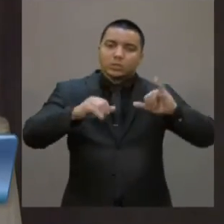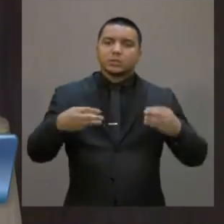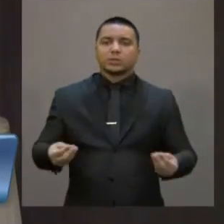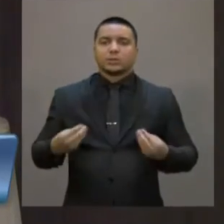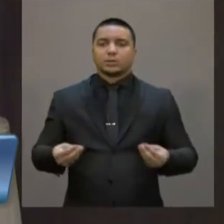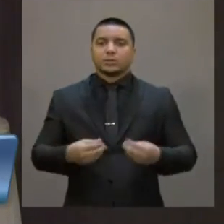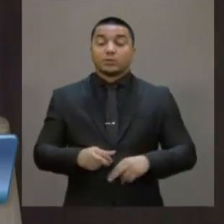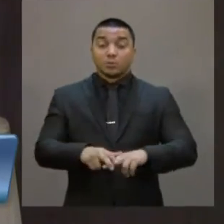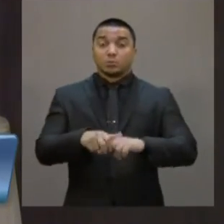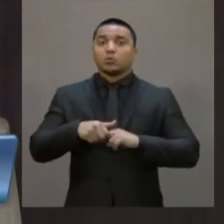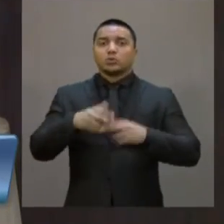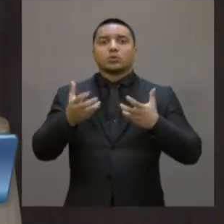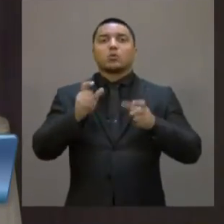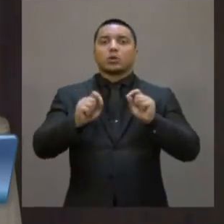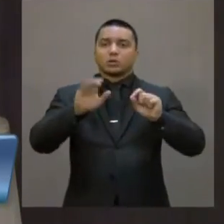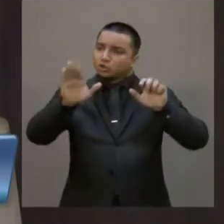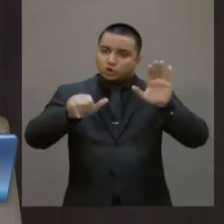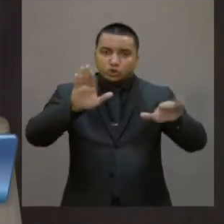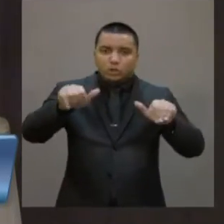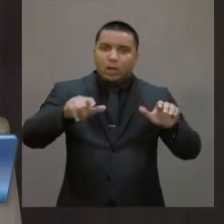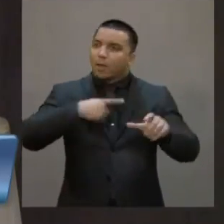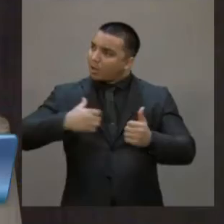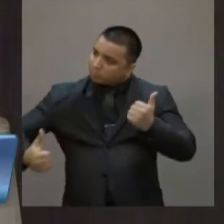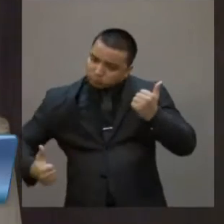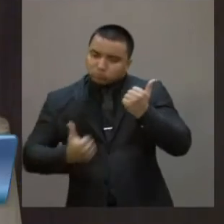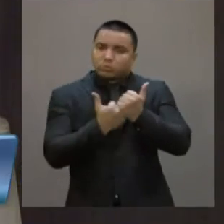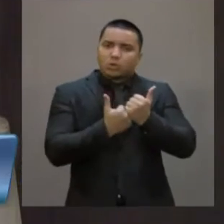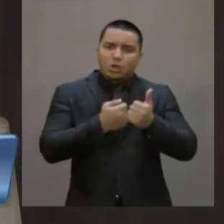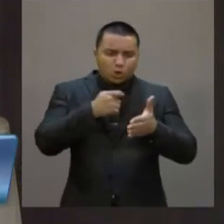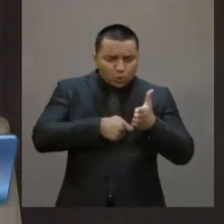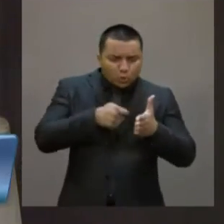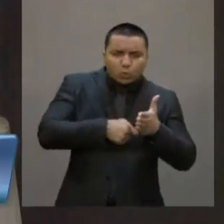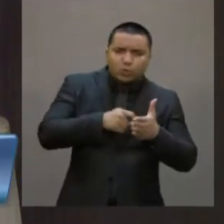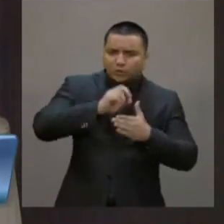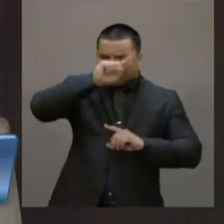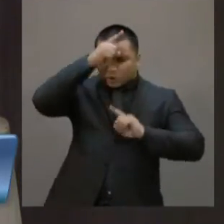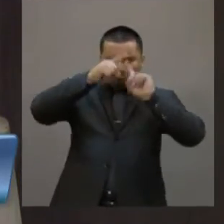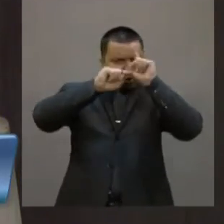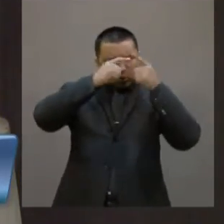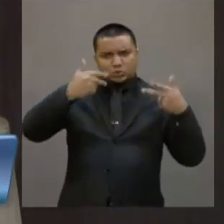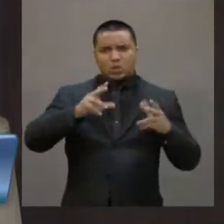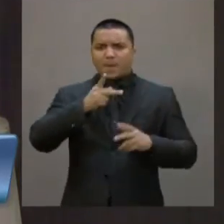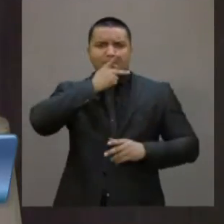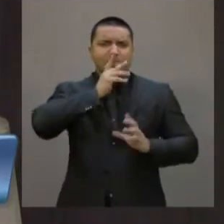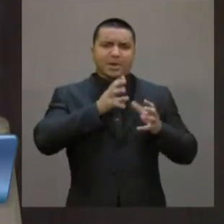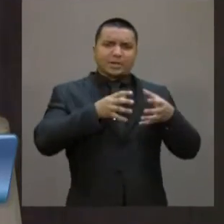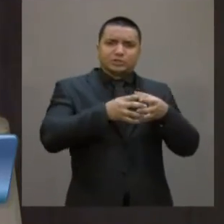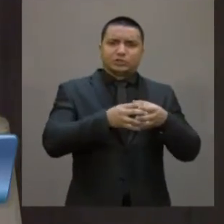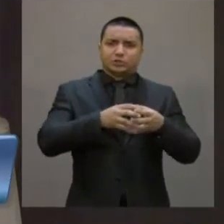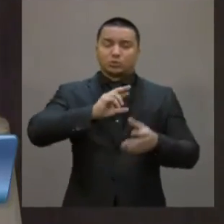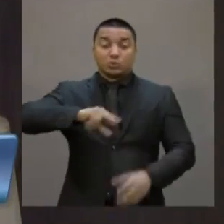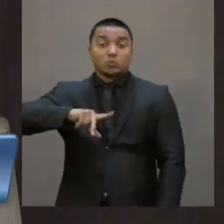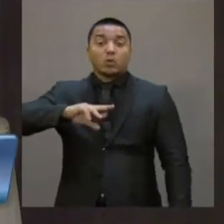queria conclamar aqui esta luta, que, repito, não é uma luta que tem ideologia, é uma luta de partido, não é